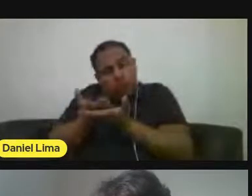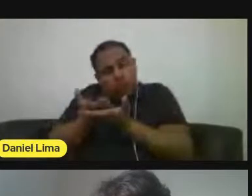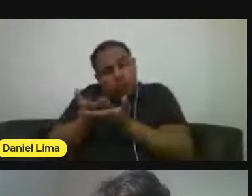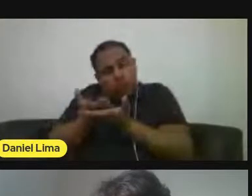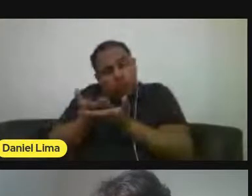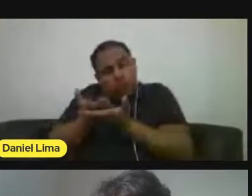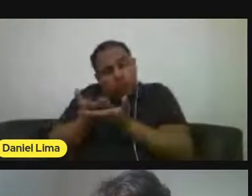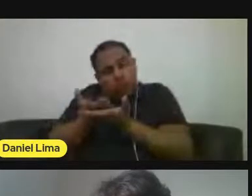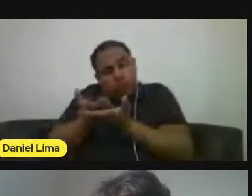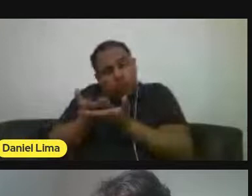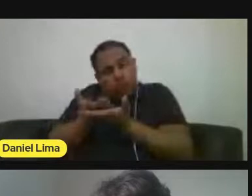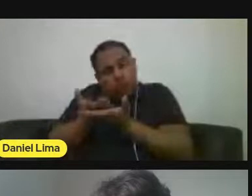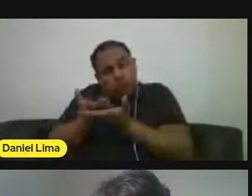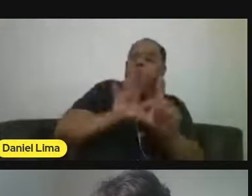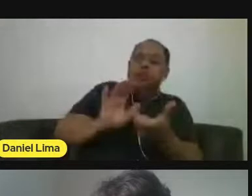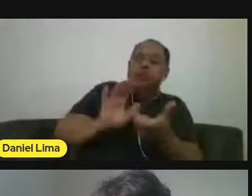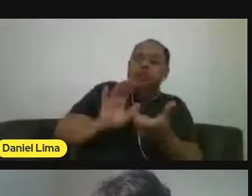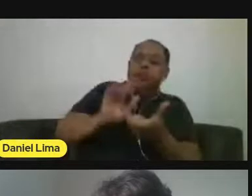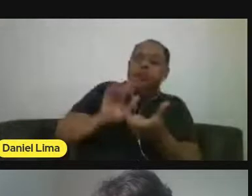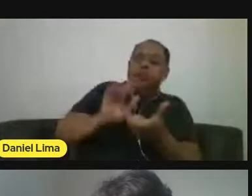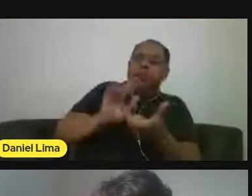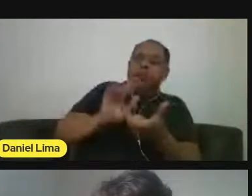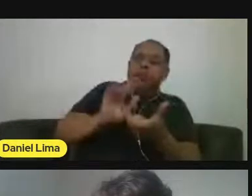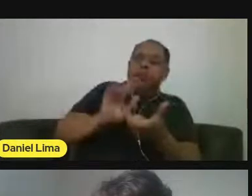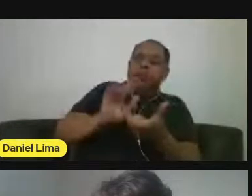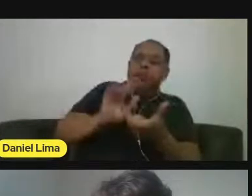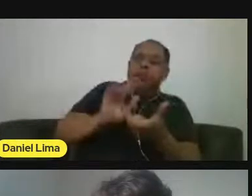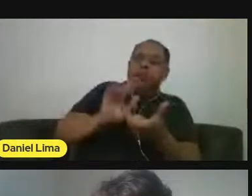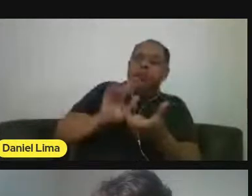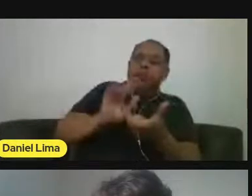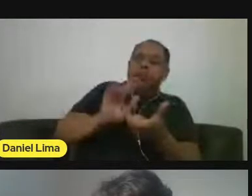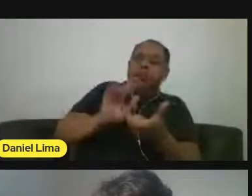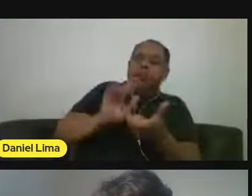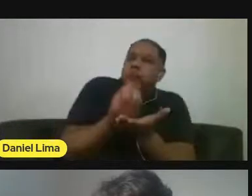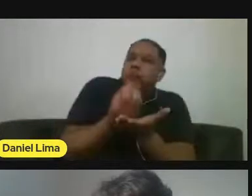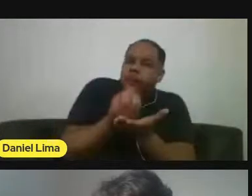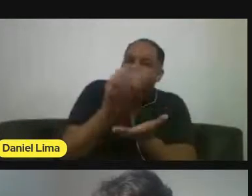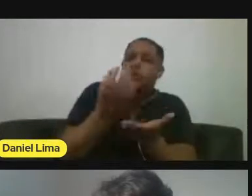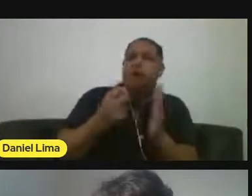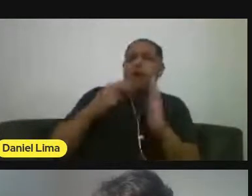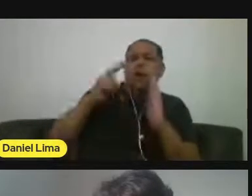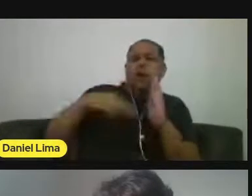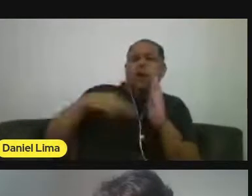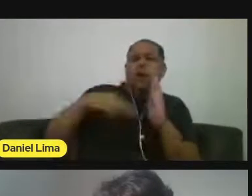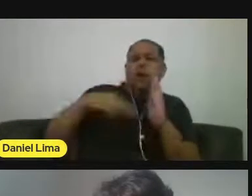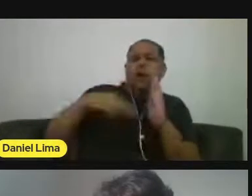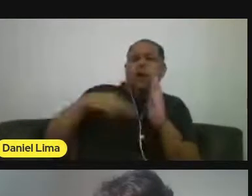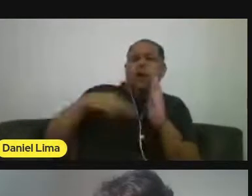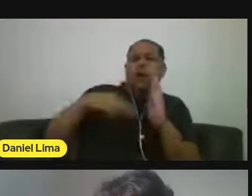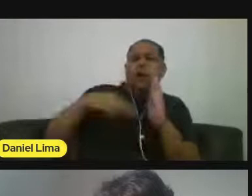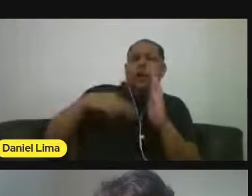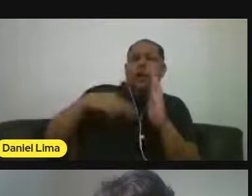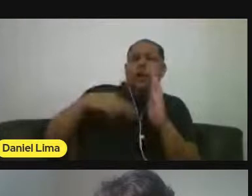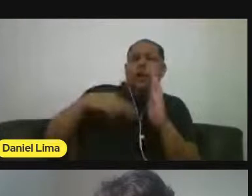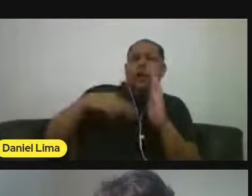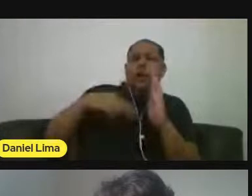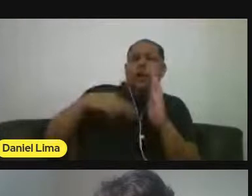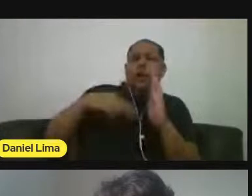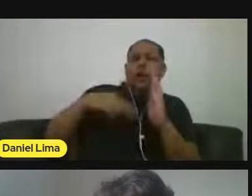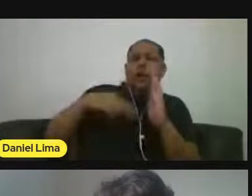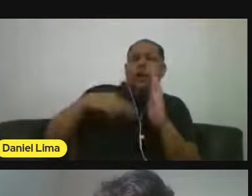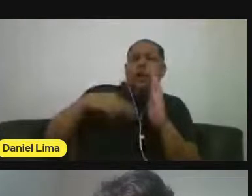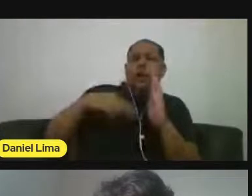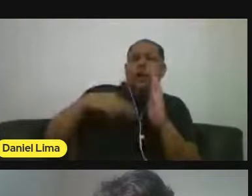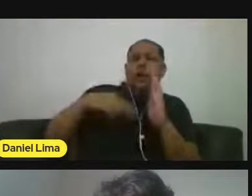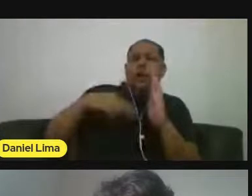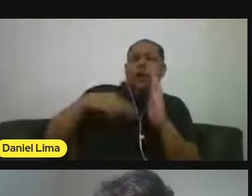todos. E que a gente trabalhe como universidade, né, e como profissionais para que isso aconteça, tá? Então, vou